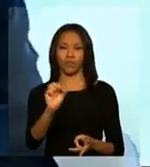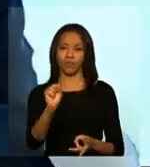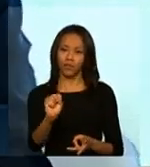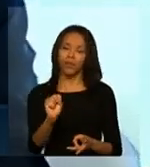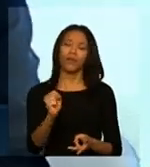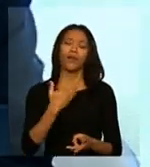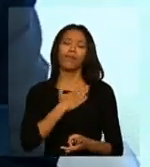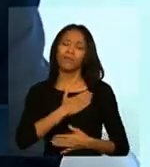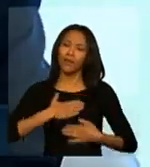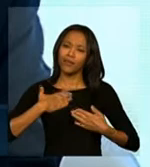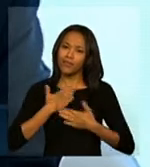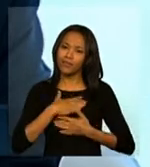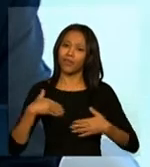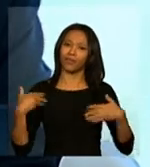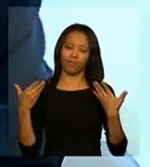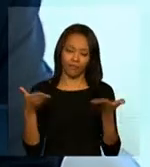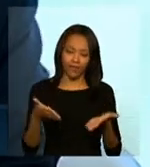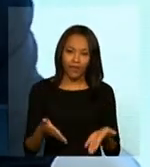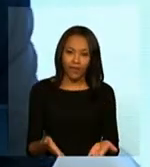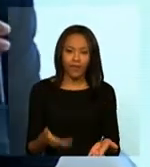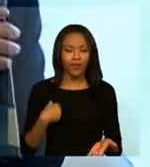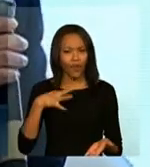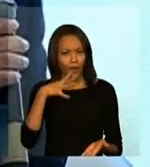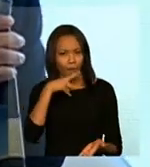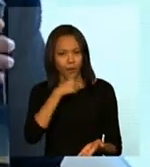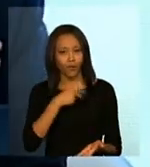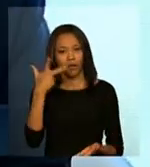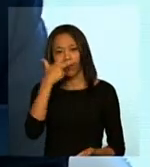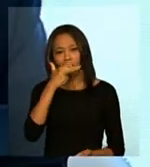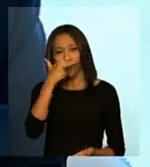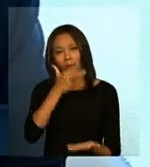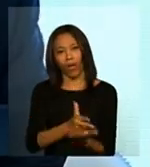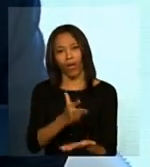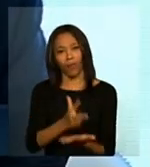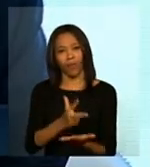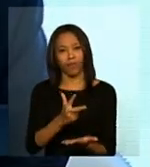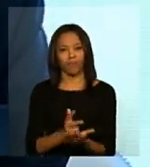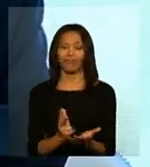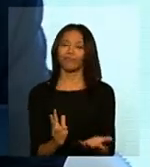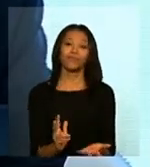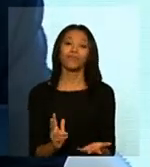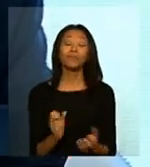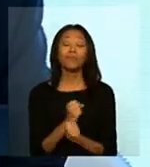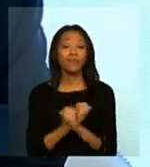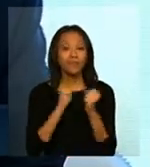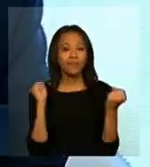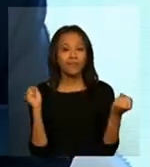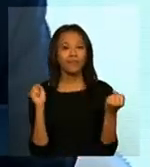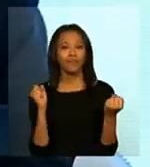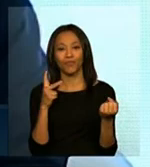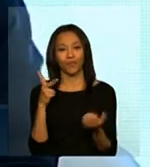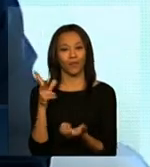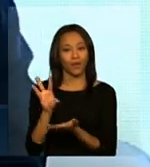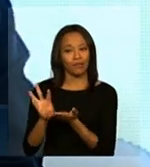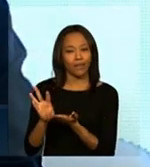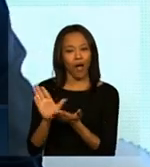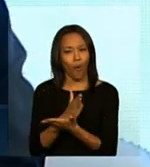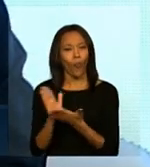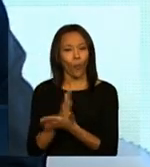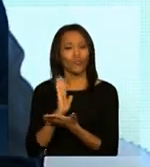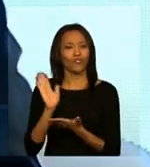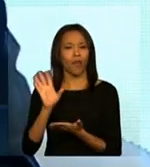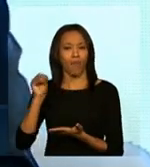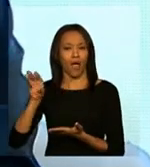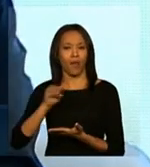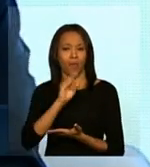aqui. Eu acho que, para mim não ser repetitivo, de certa forma é impossível meio não repetir algumas coisas que já foram ditas